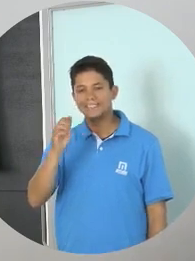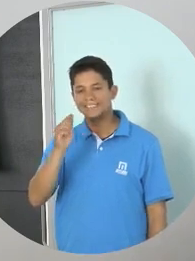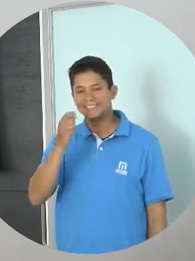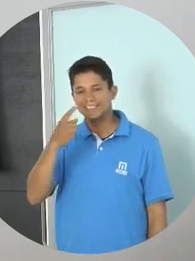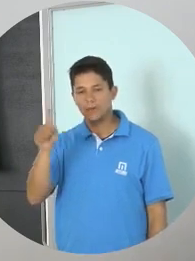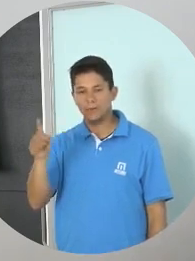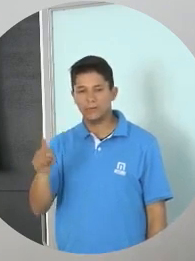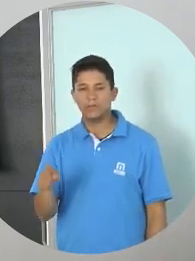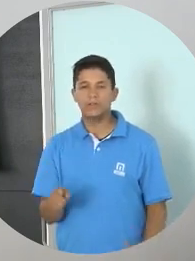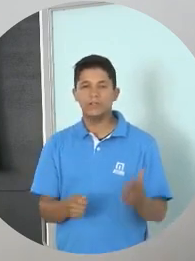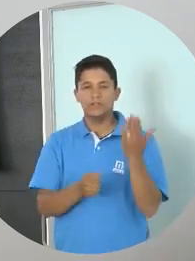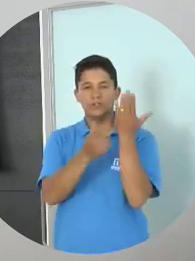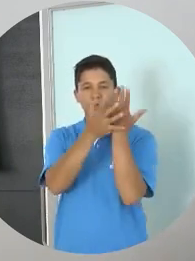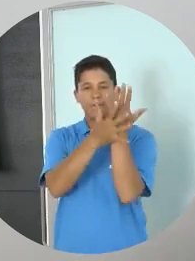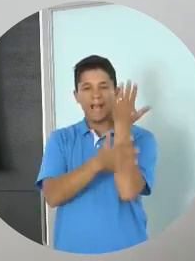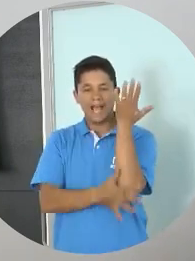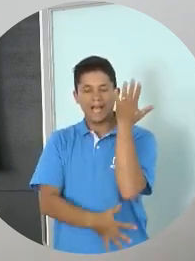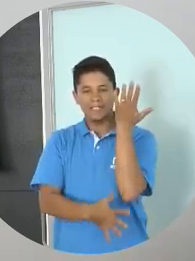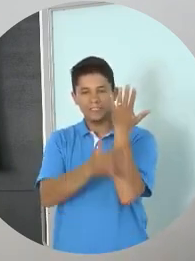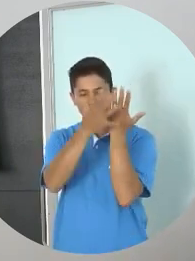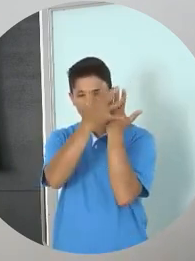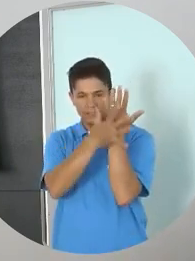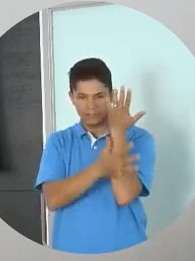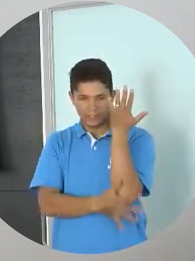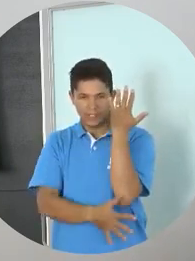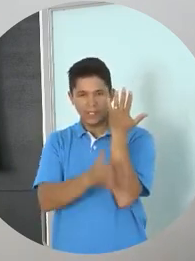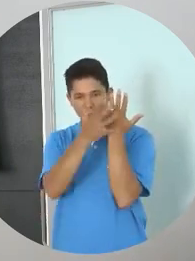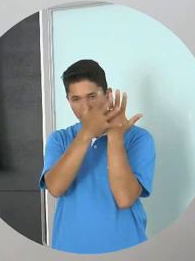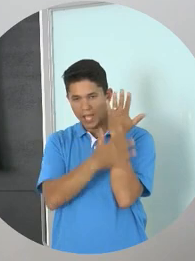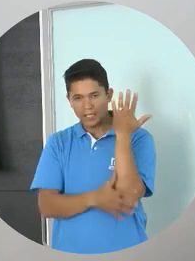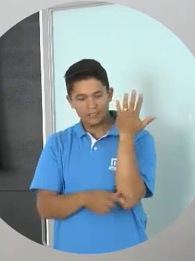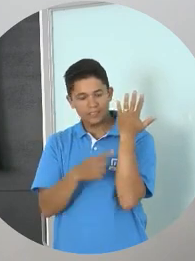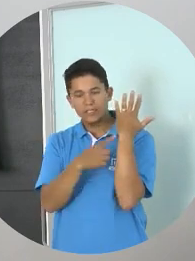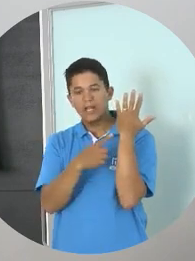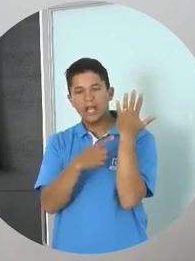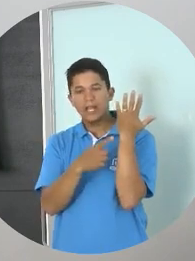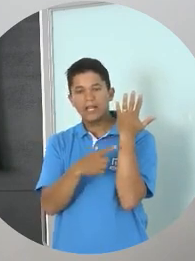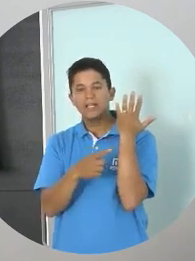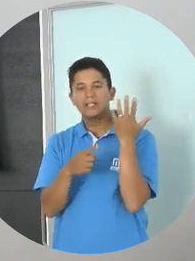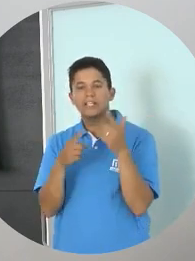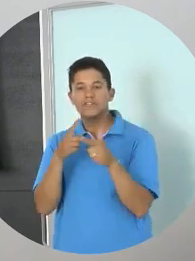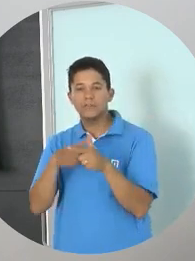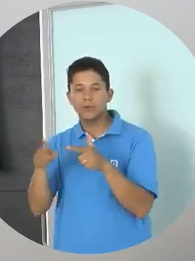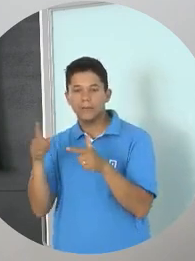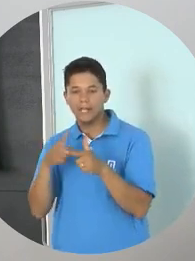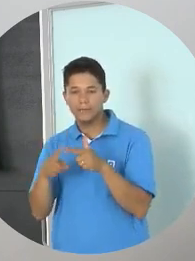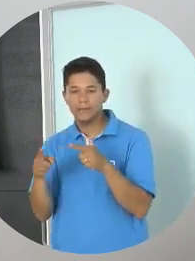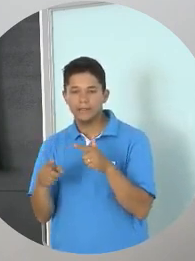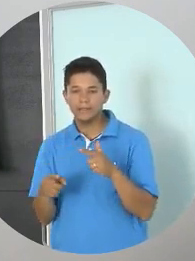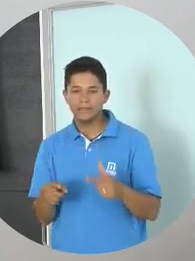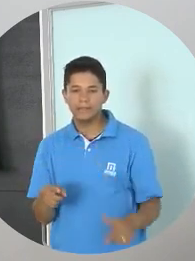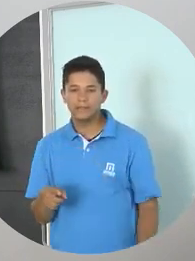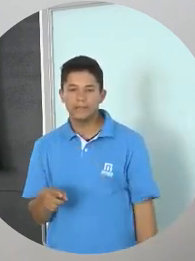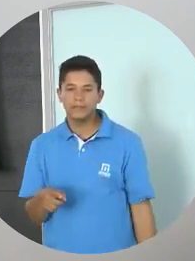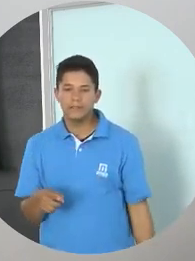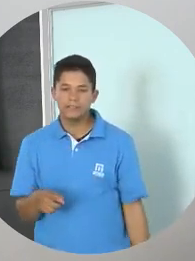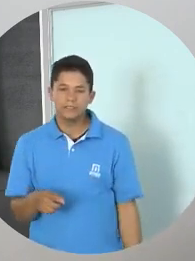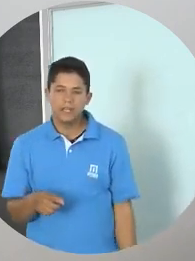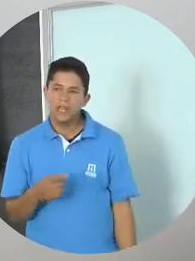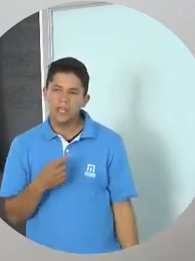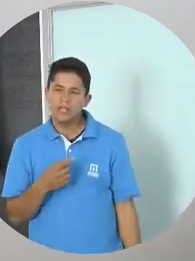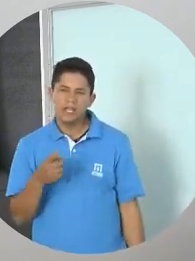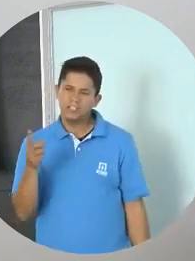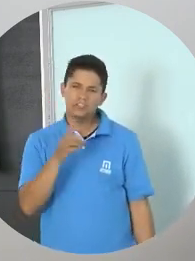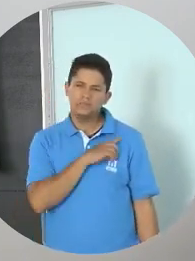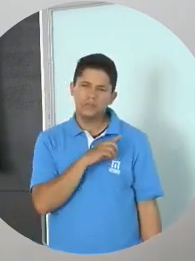que um dos piezômetros estava desativado, teve um problema. Então, nós chegamos e não poderia